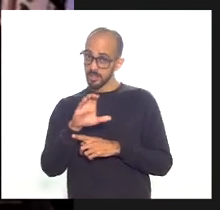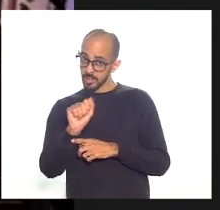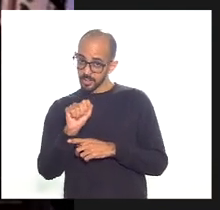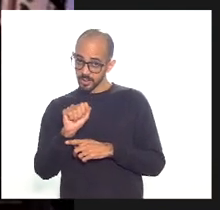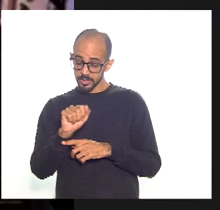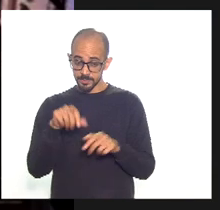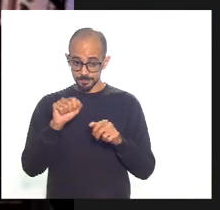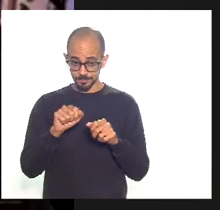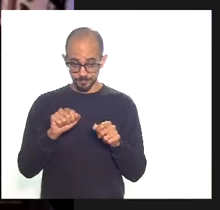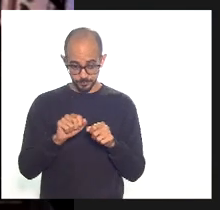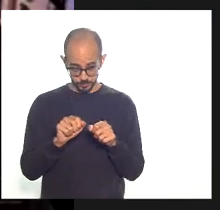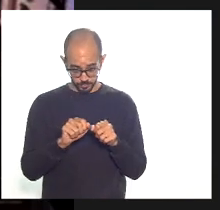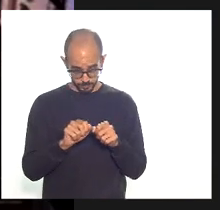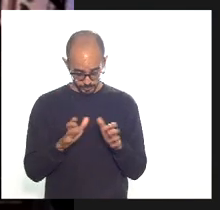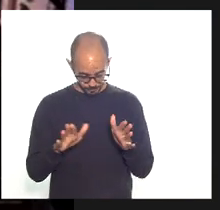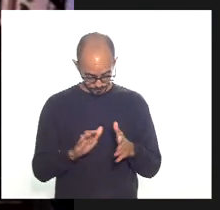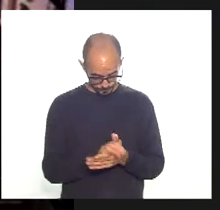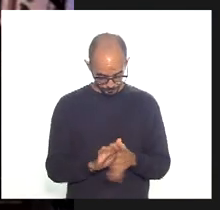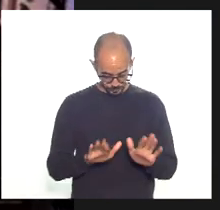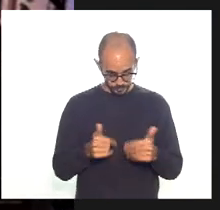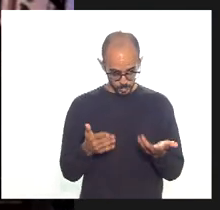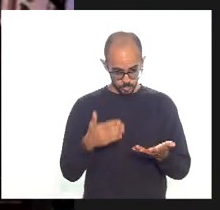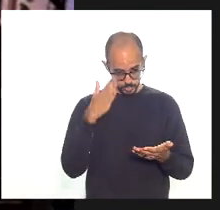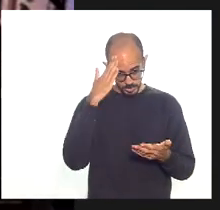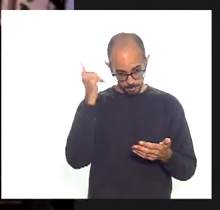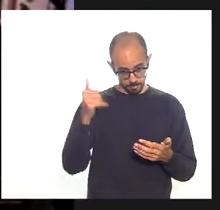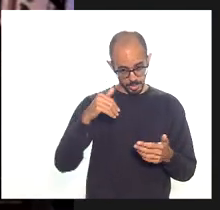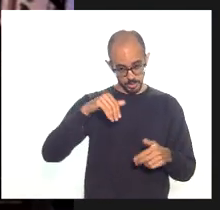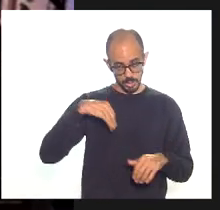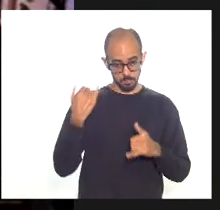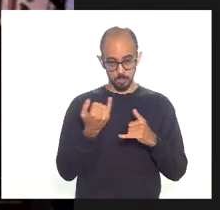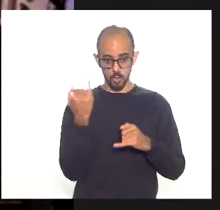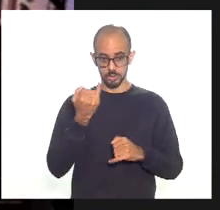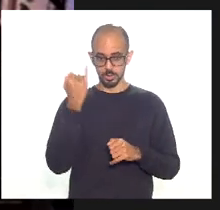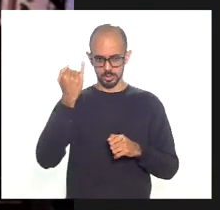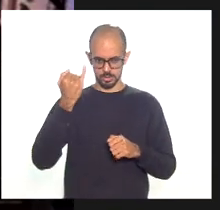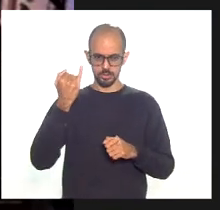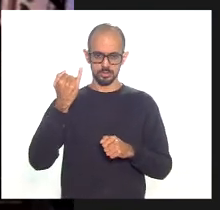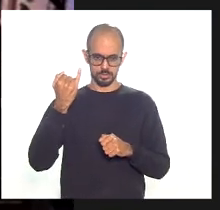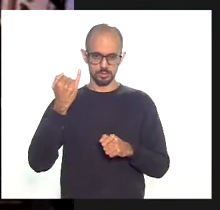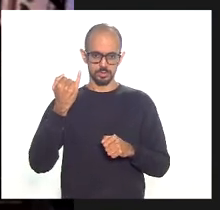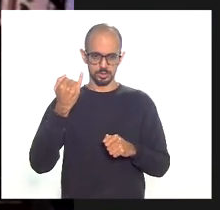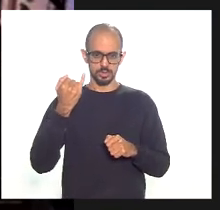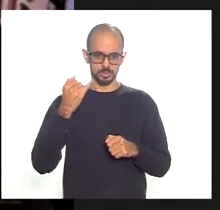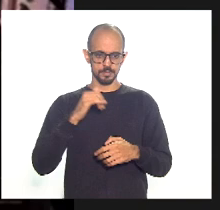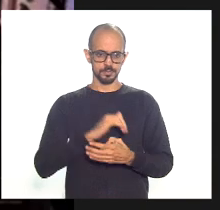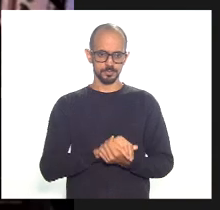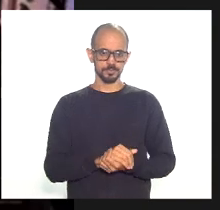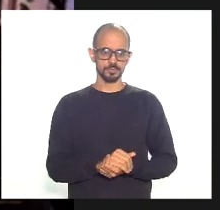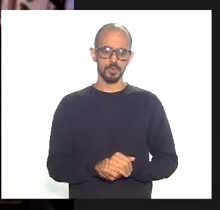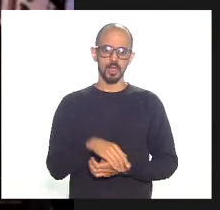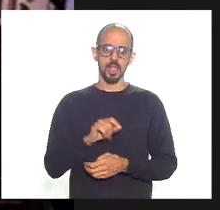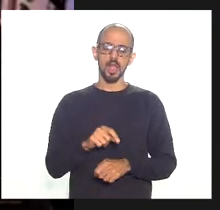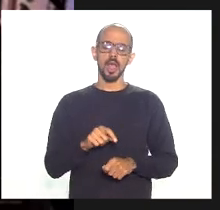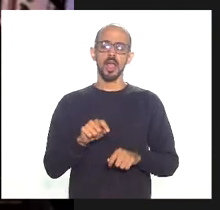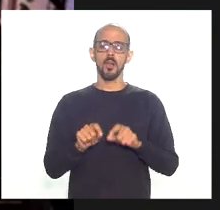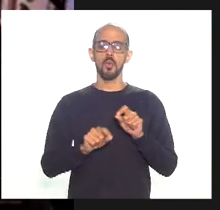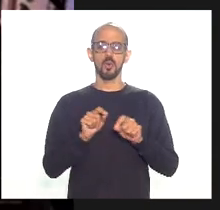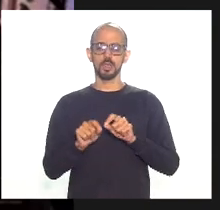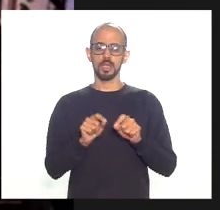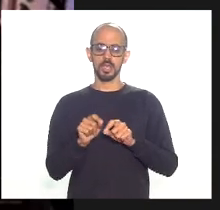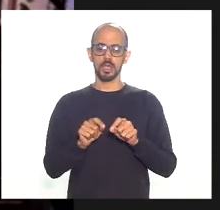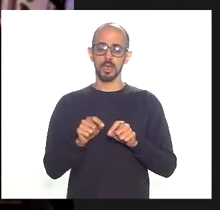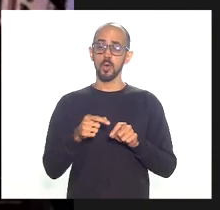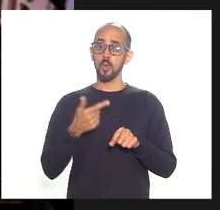quando o projeto veio à pauta. Sabendo da importância e relevância, porque volto a ressaltar que foi um dos pedidos também